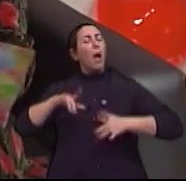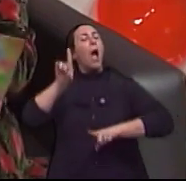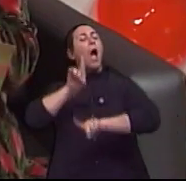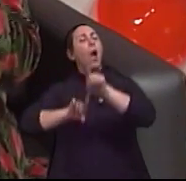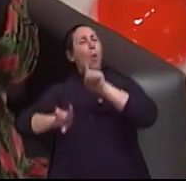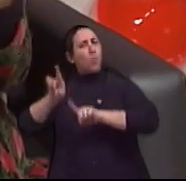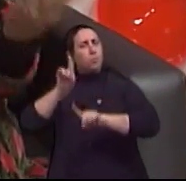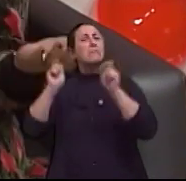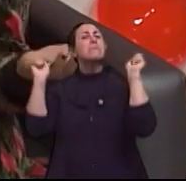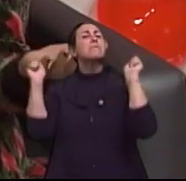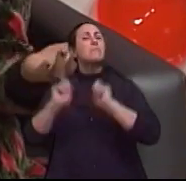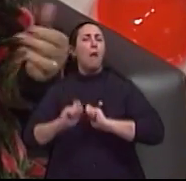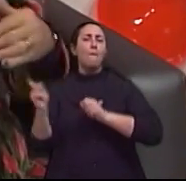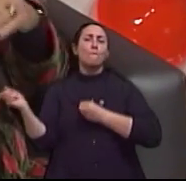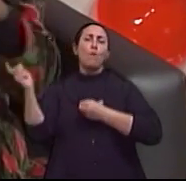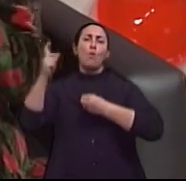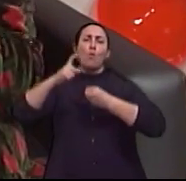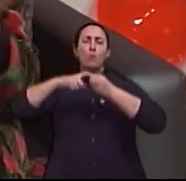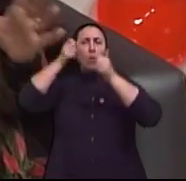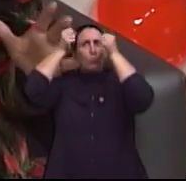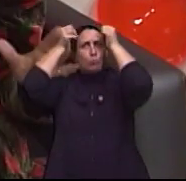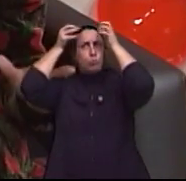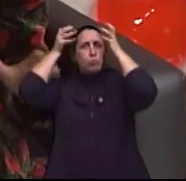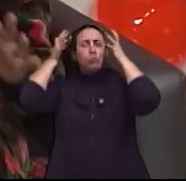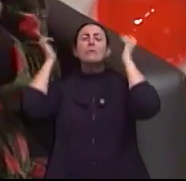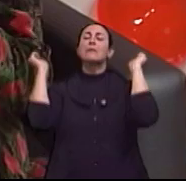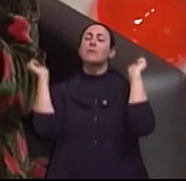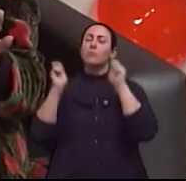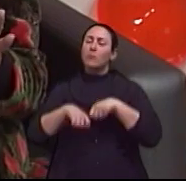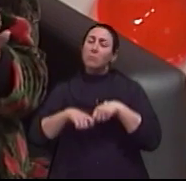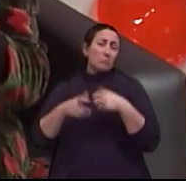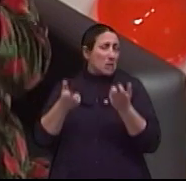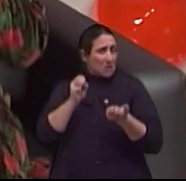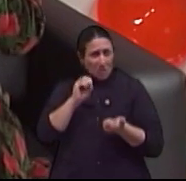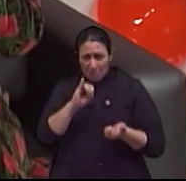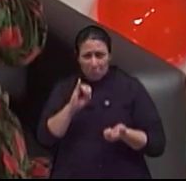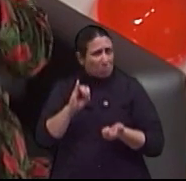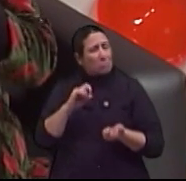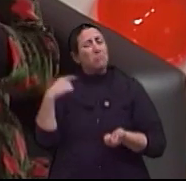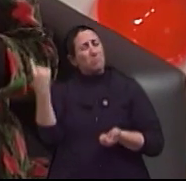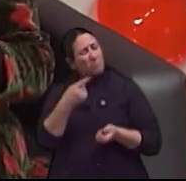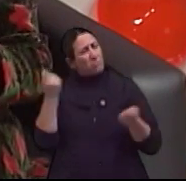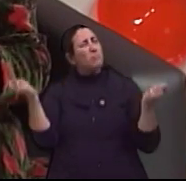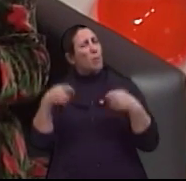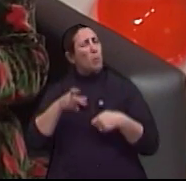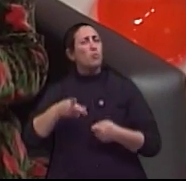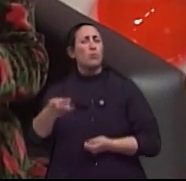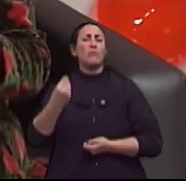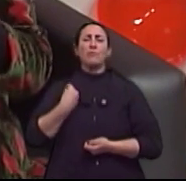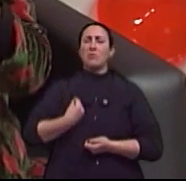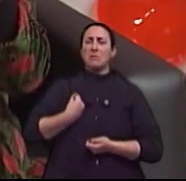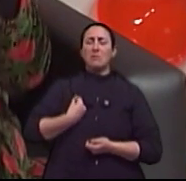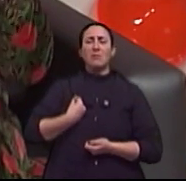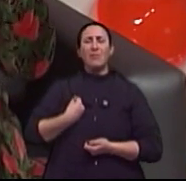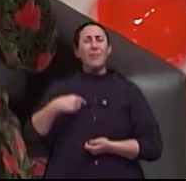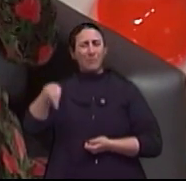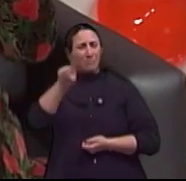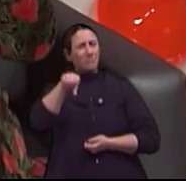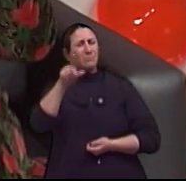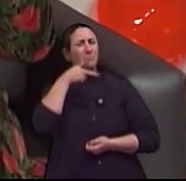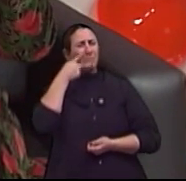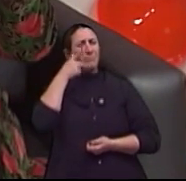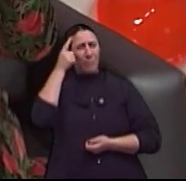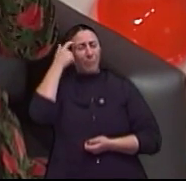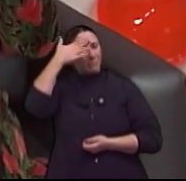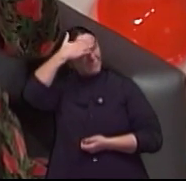casos se não tiver a gente acomoda a vida e vive muito bem Vocês estão querendo saber sobre aquela careca